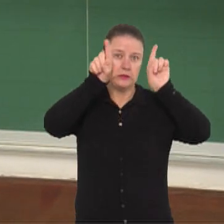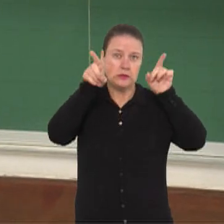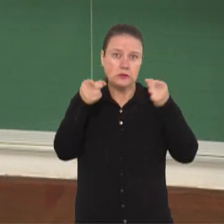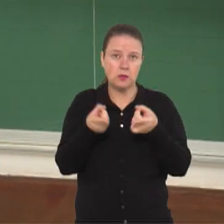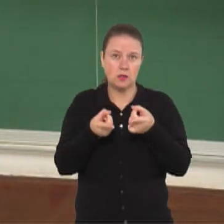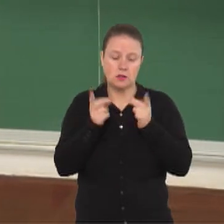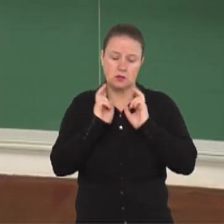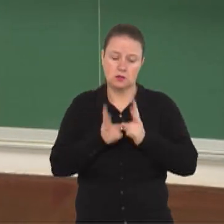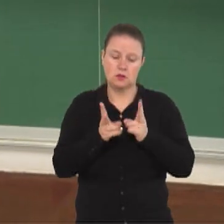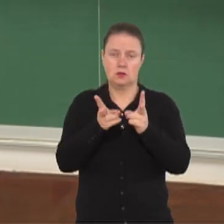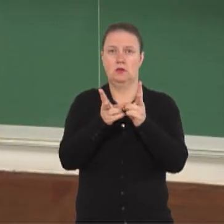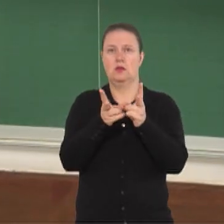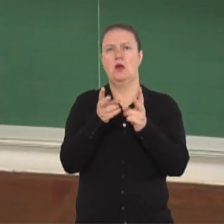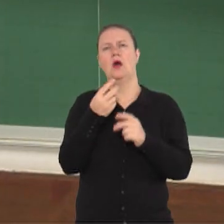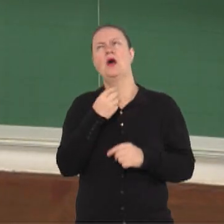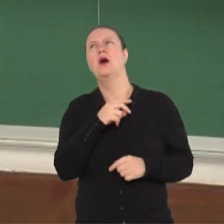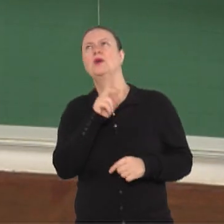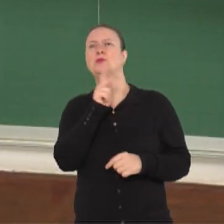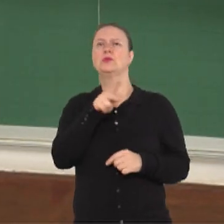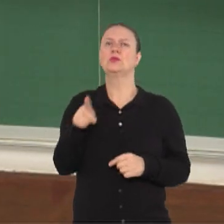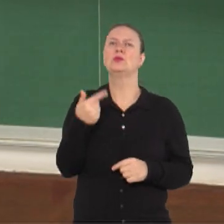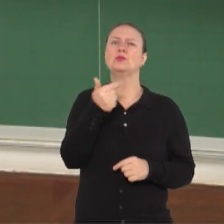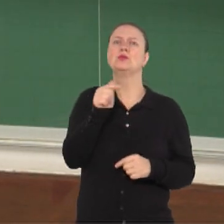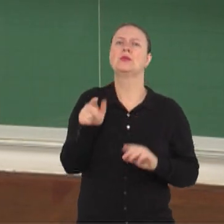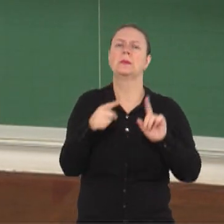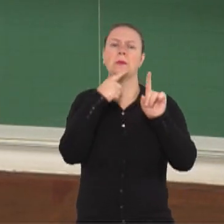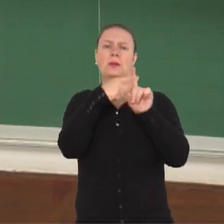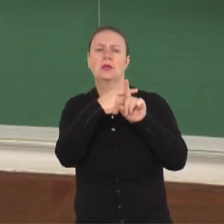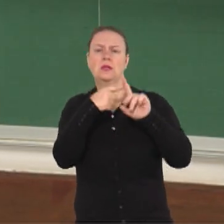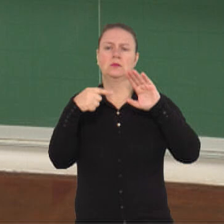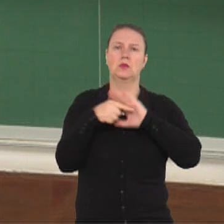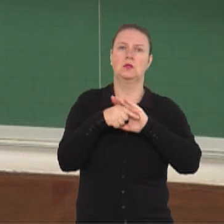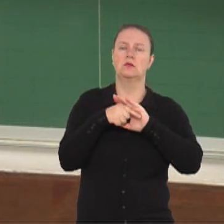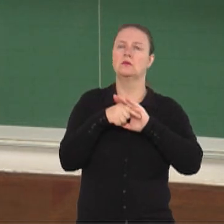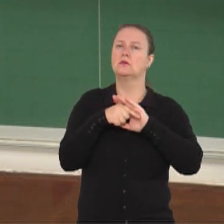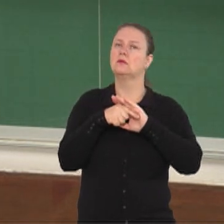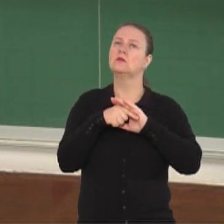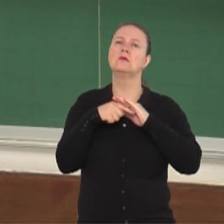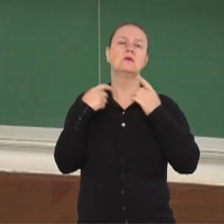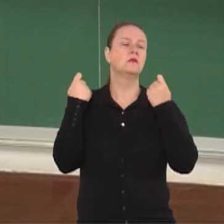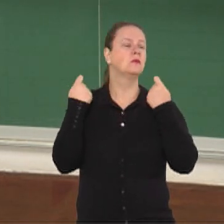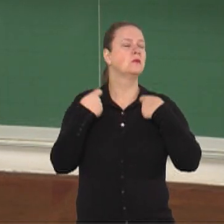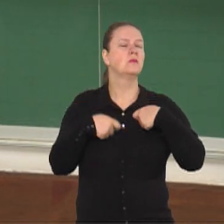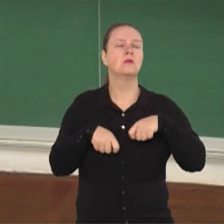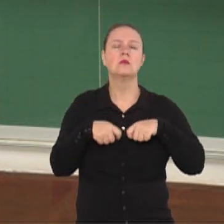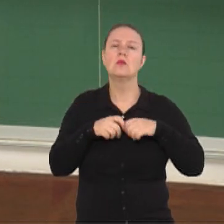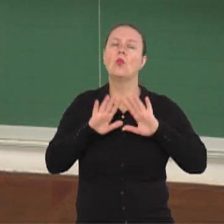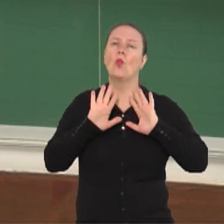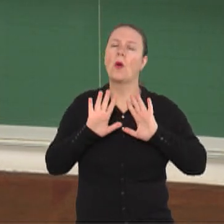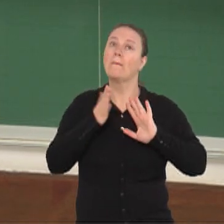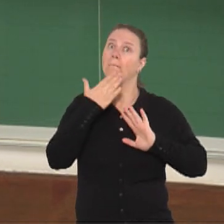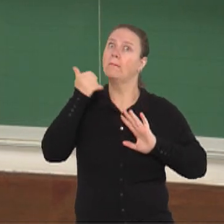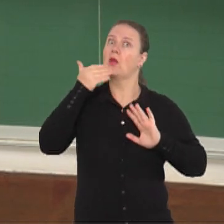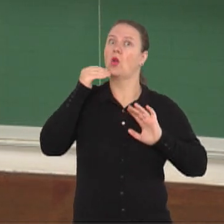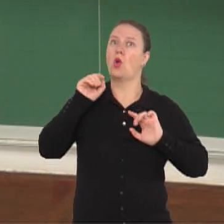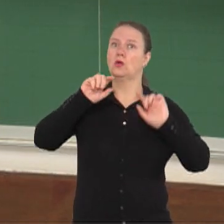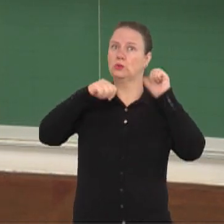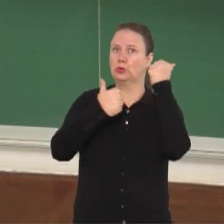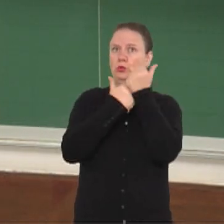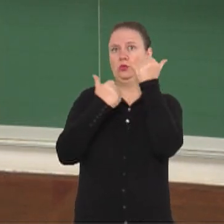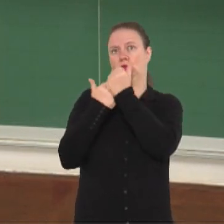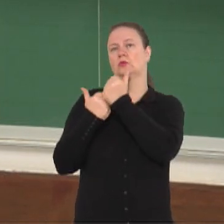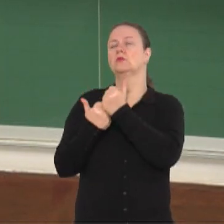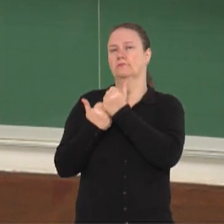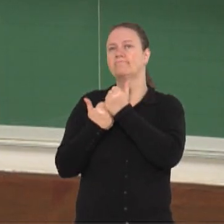de mais, não tem o sinal de menos. Substitua, para não ter erro. Melhor prevenir. Mais 8 vezes t,